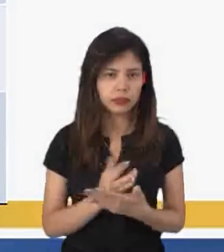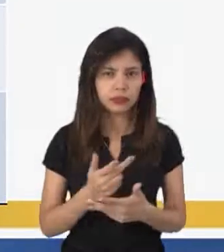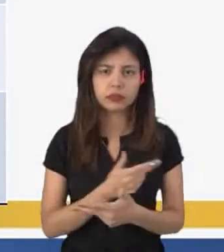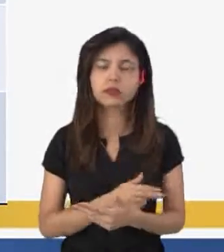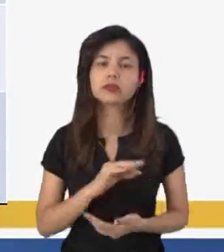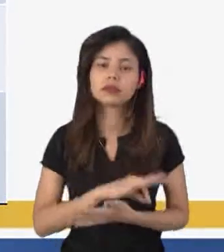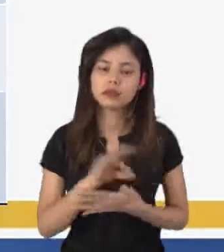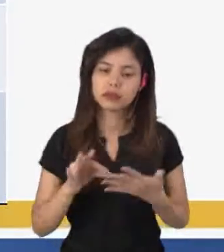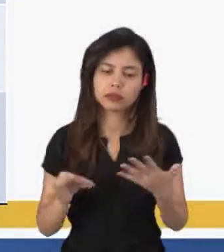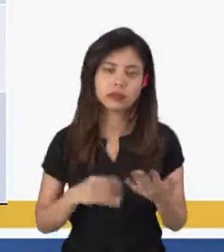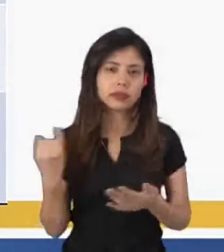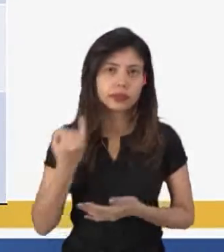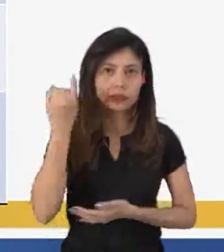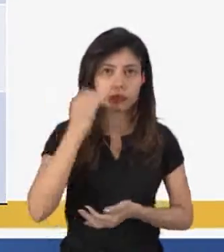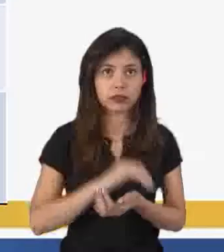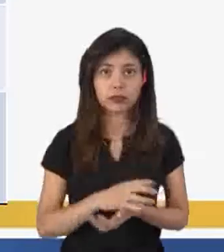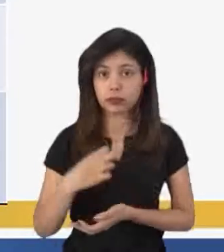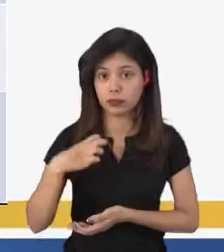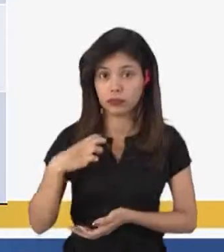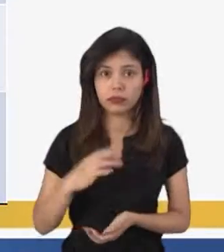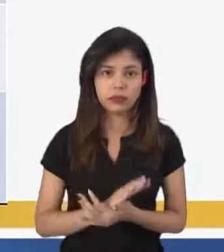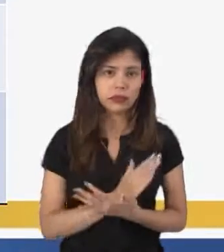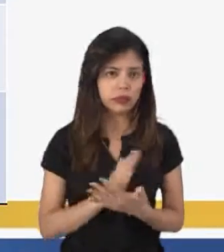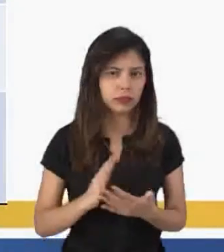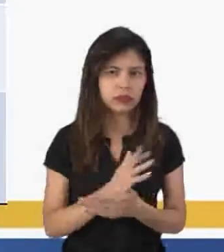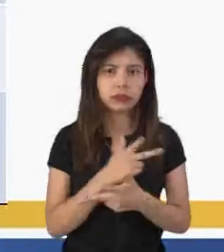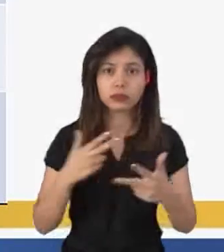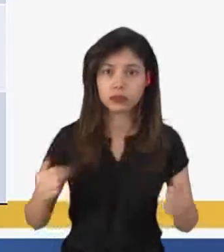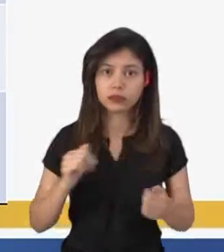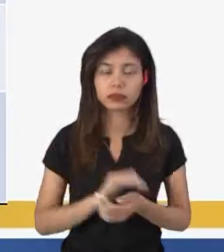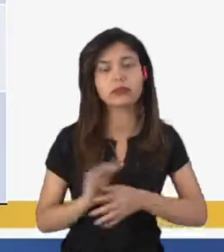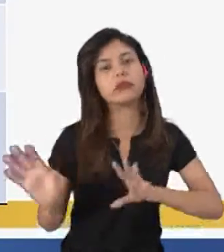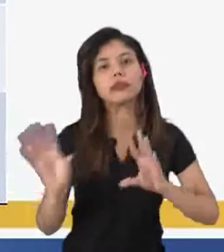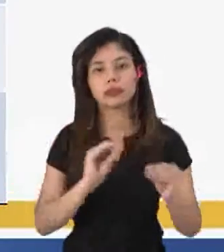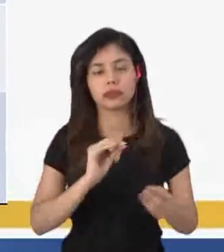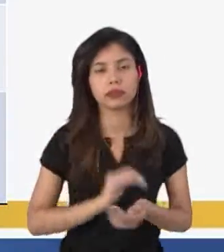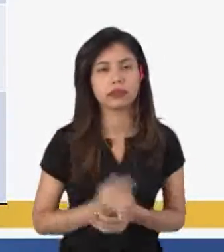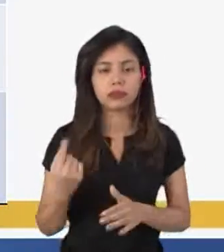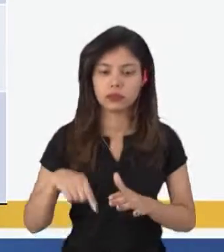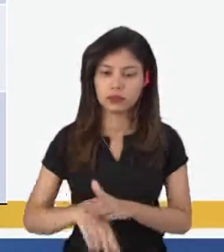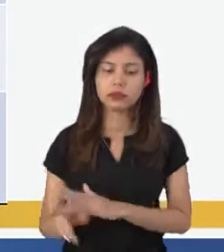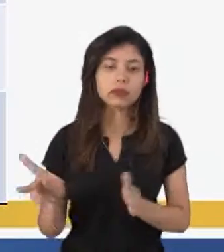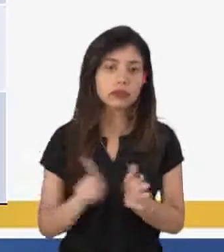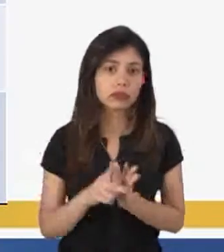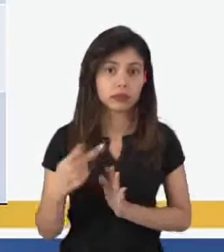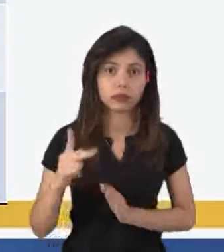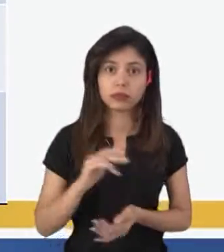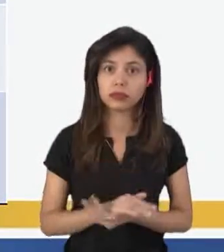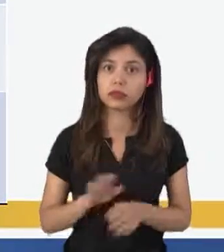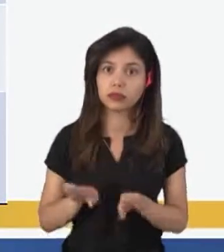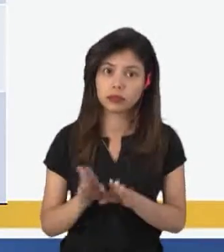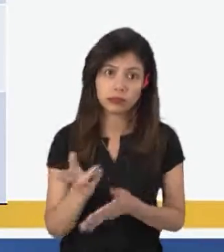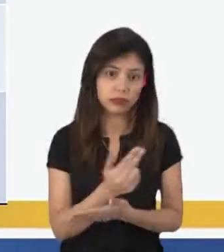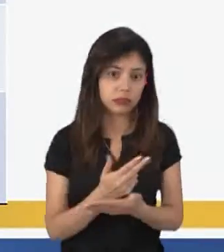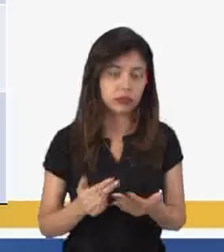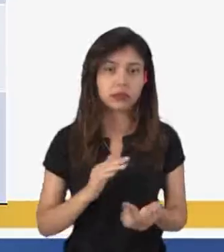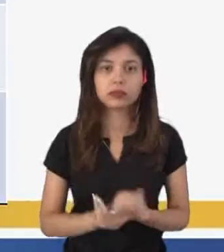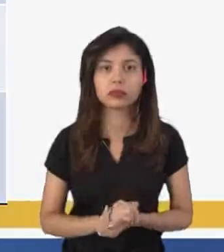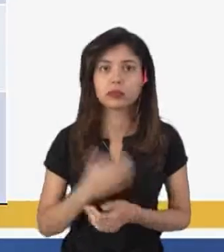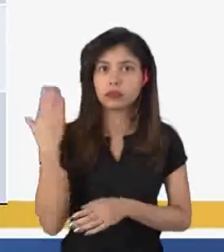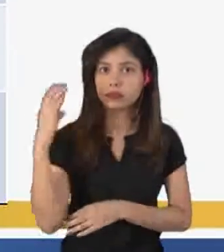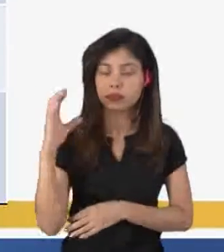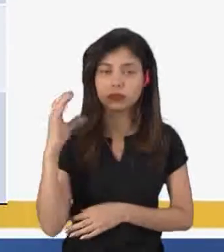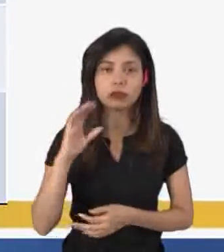elementos que são importantes, como ética, como algumas coisas que estão intrínsecas. Dentro dela tem a arte também, que é uma ciência, né?